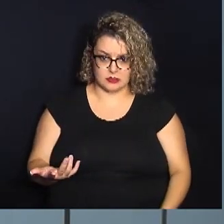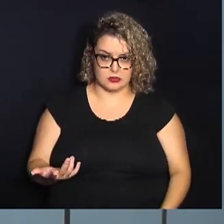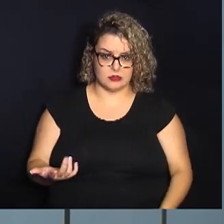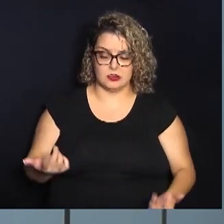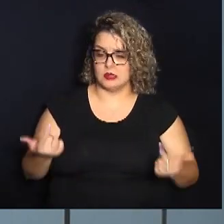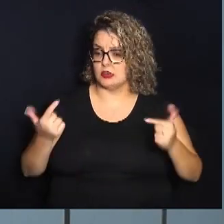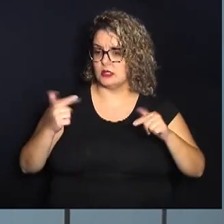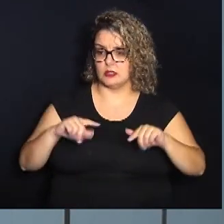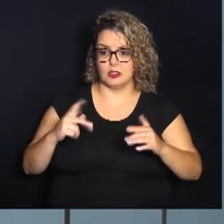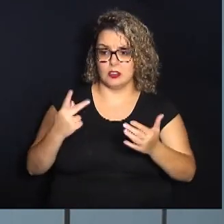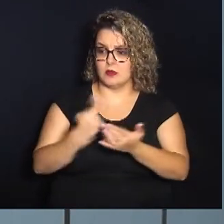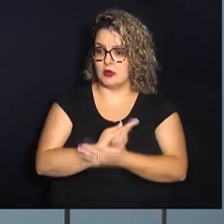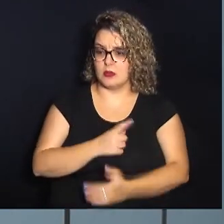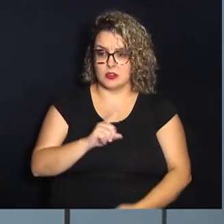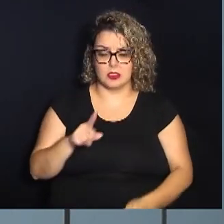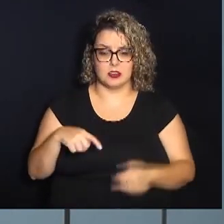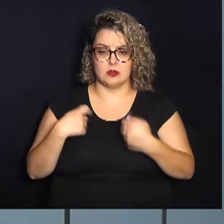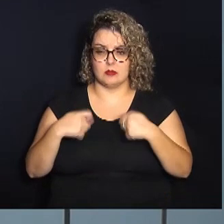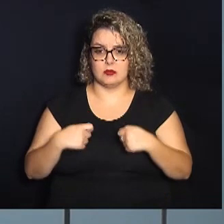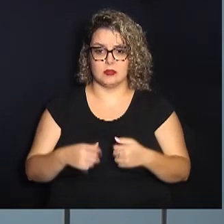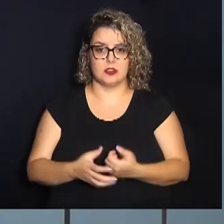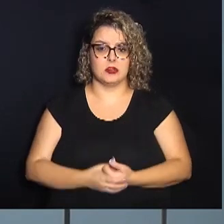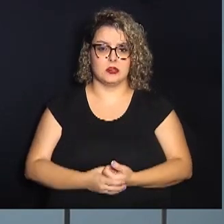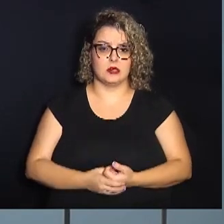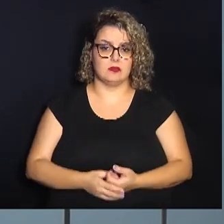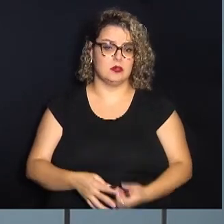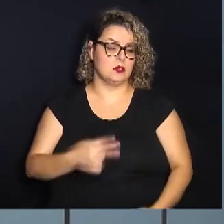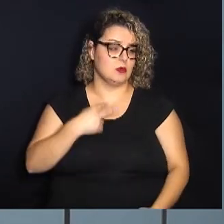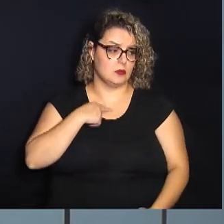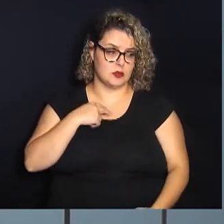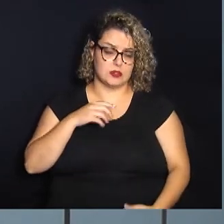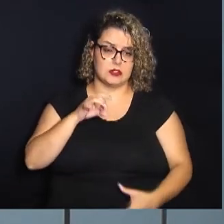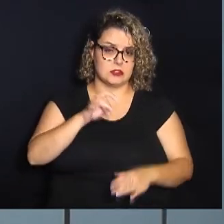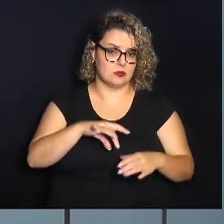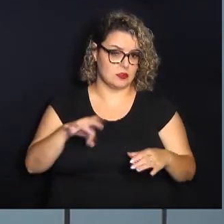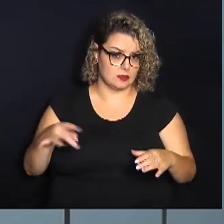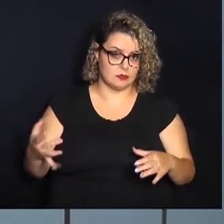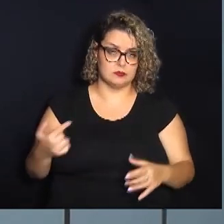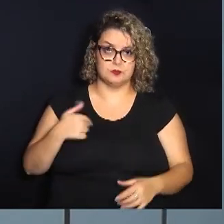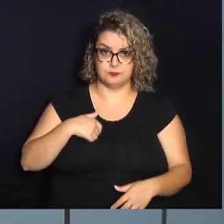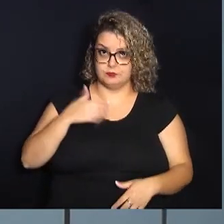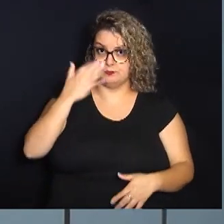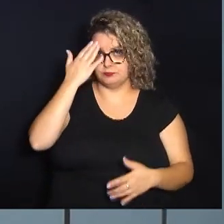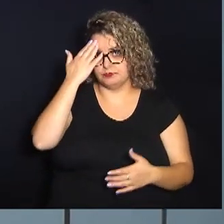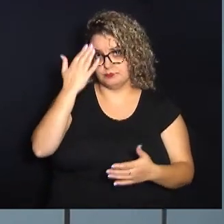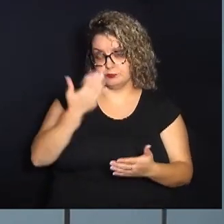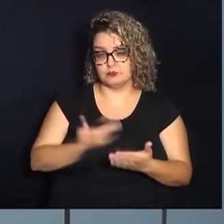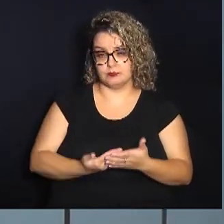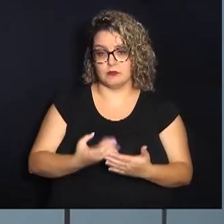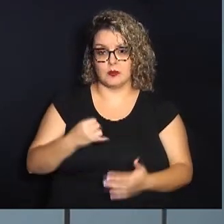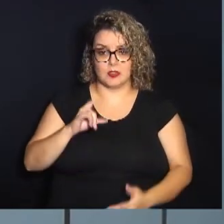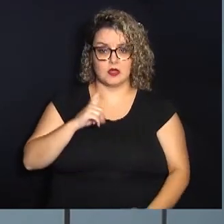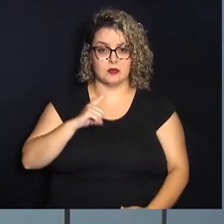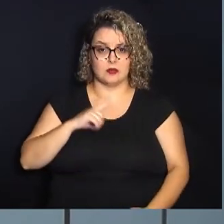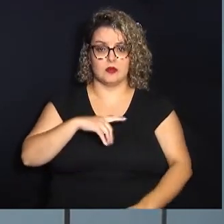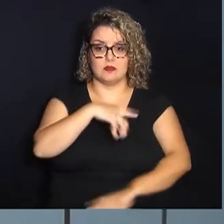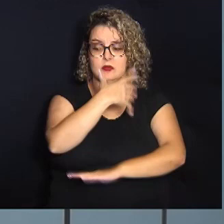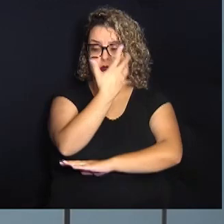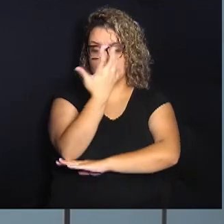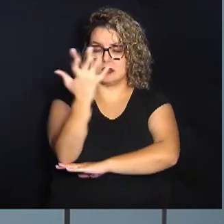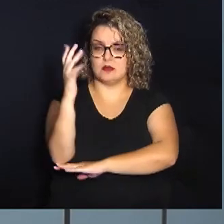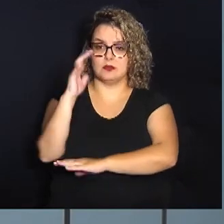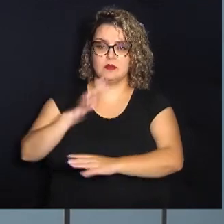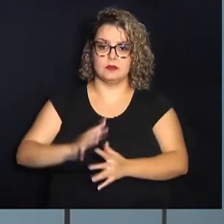local que não deveria ser plantada. Mas eu acredito que se a gente tivesse mais árvores, essas